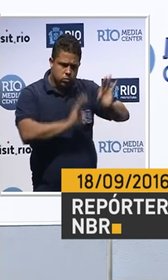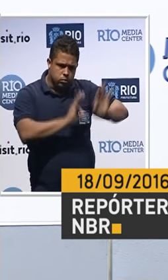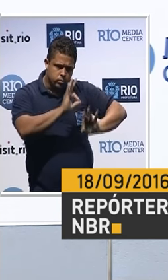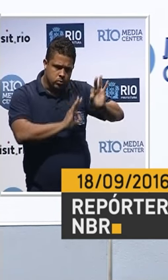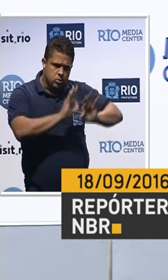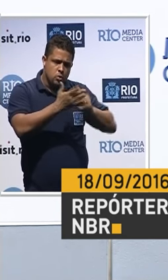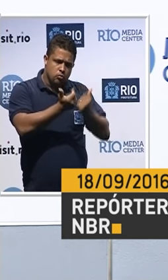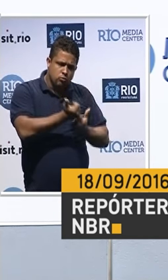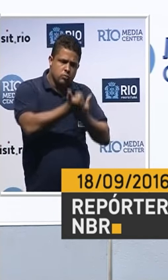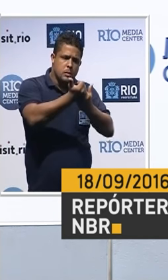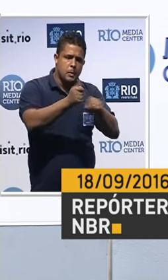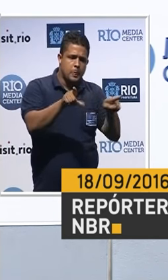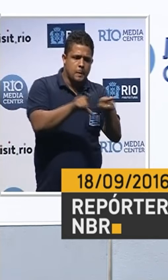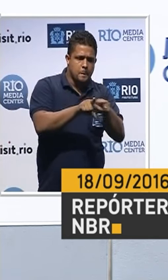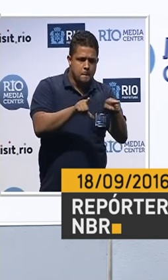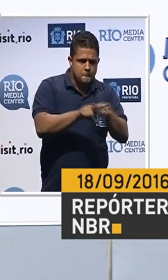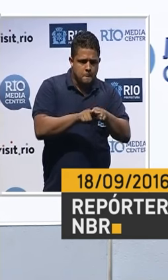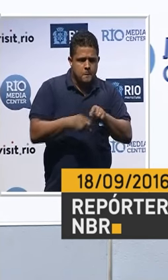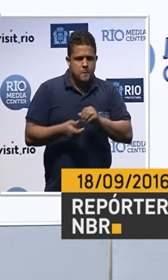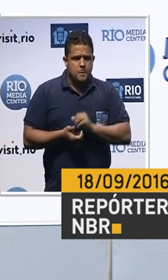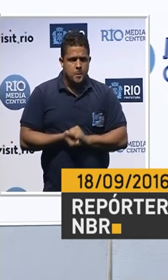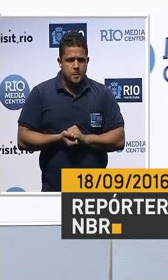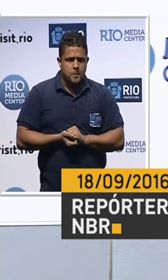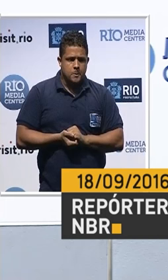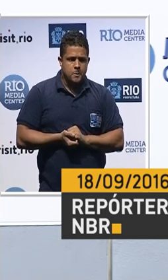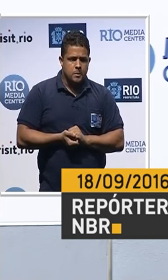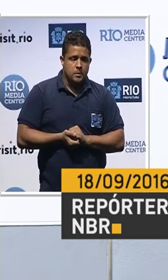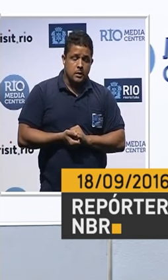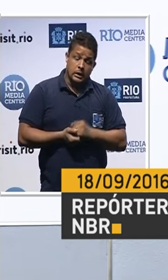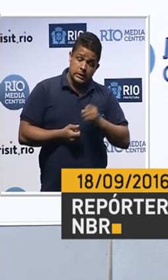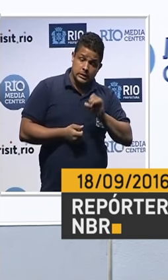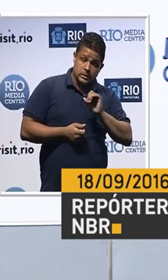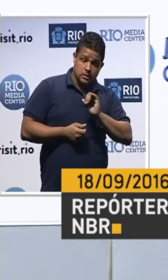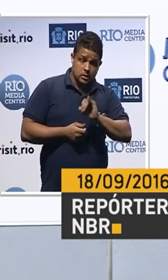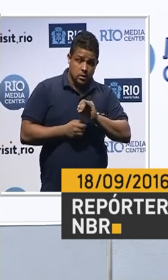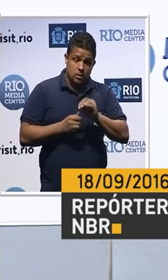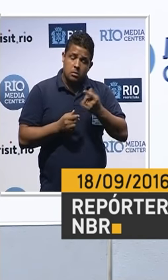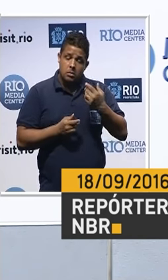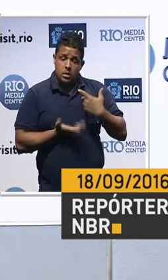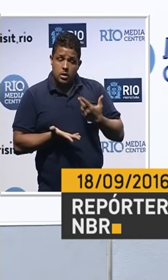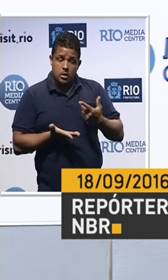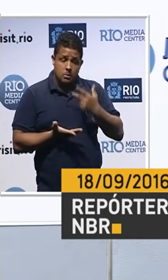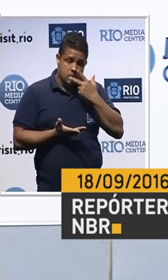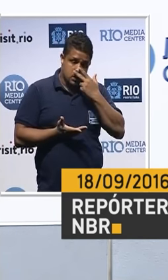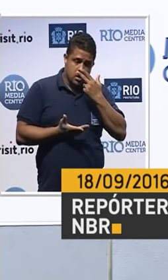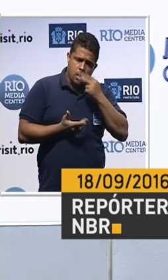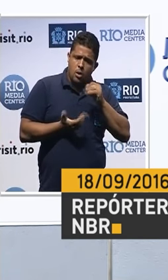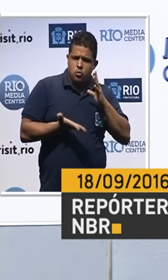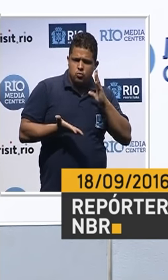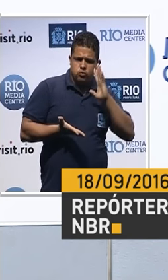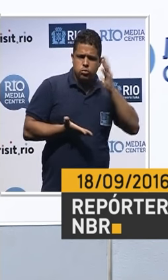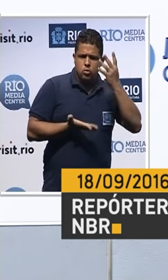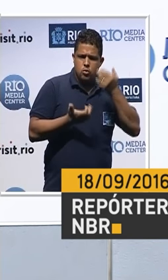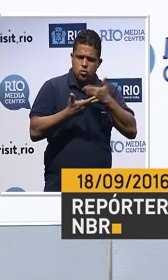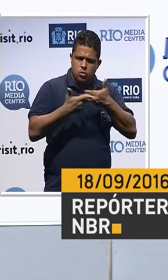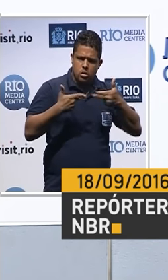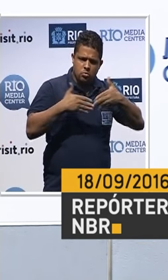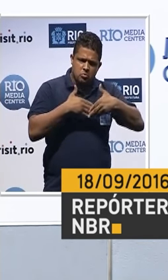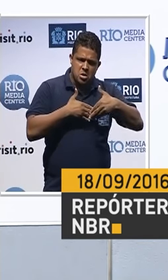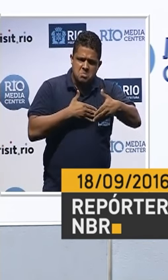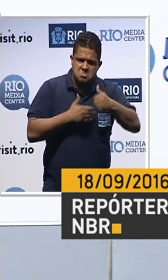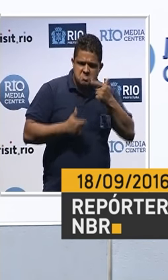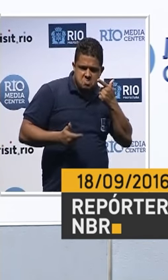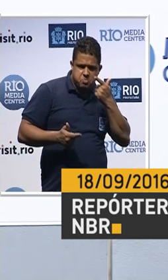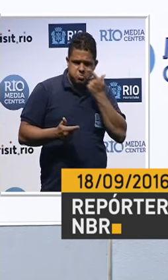discussão. Caso isso chegue a um bom termo, me parece uma solução que pode ser muito